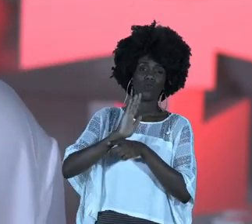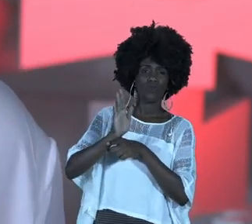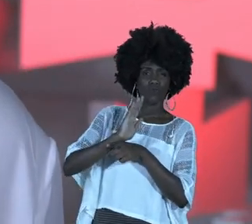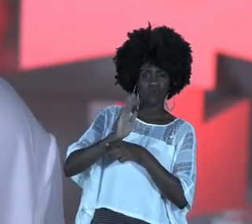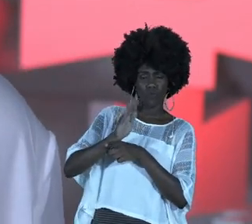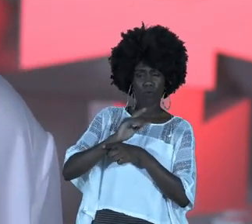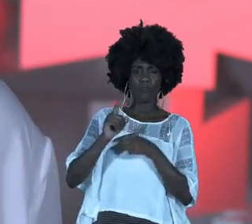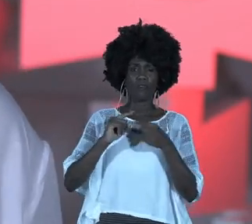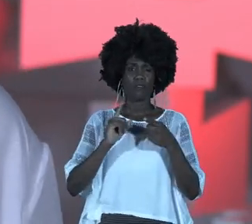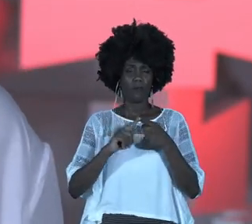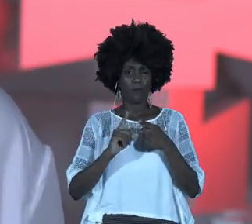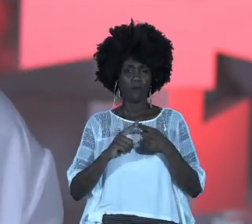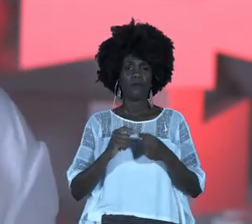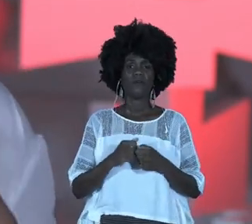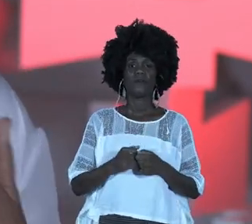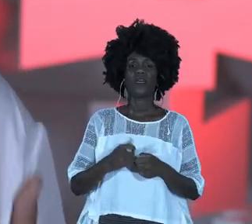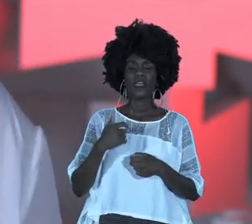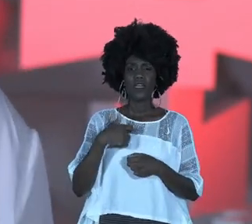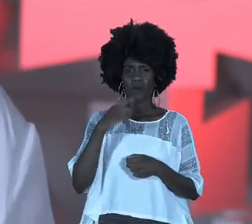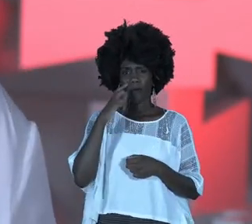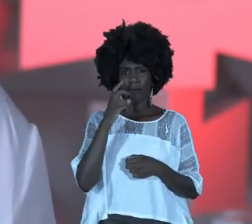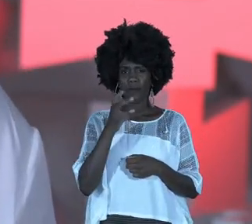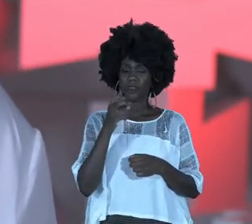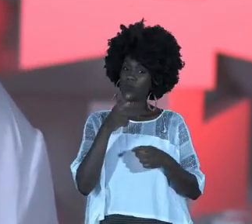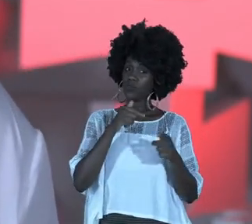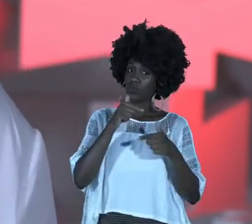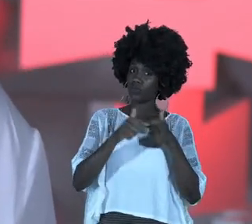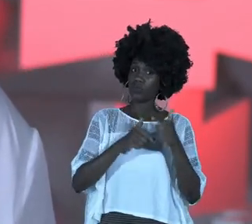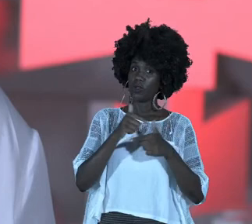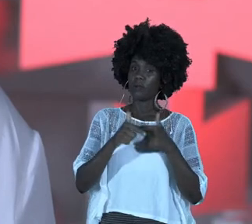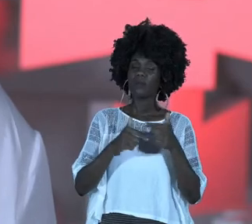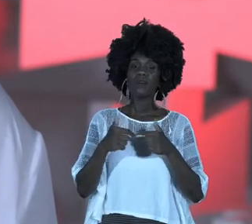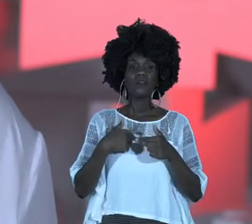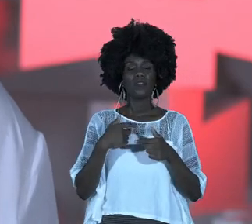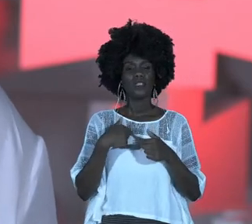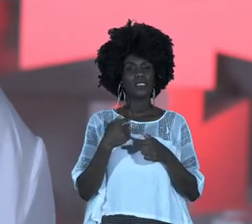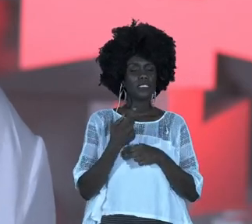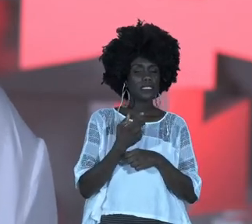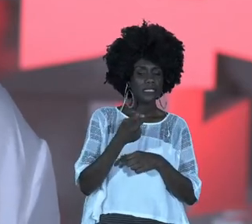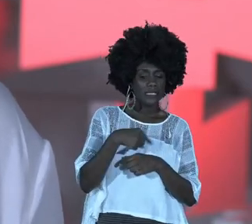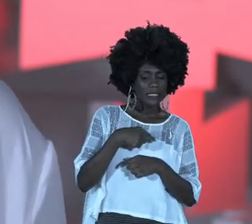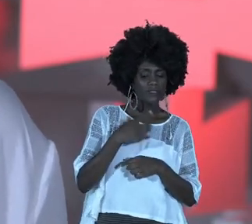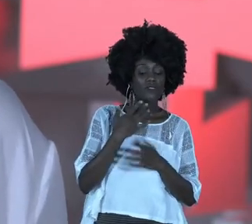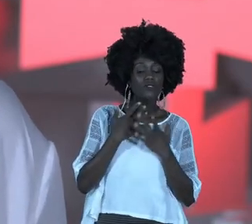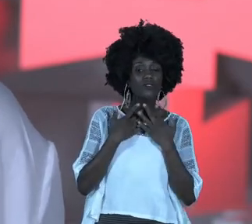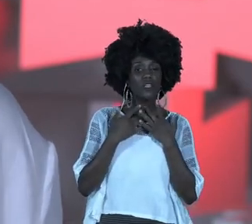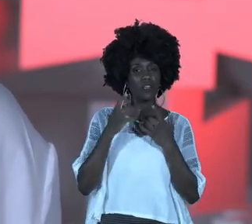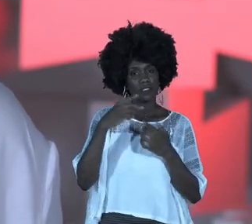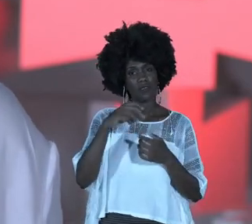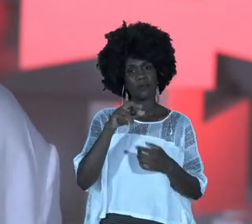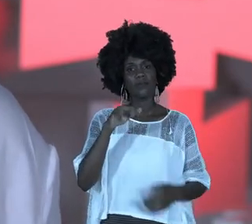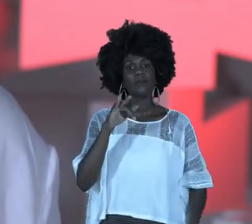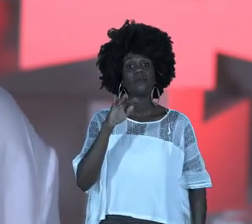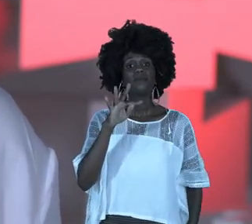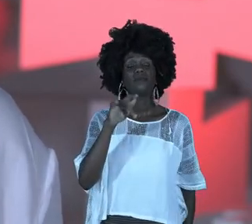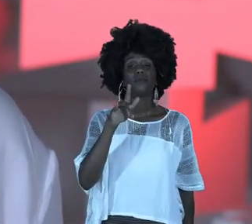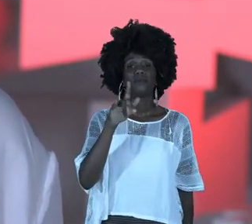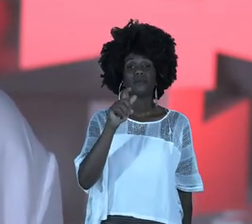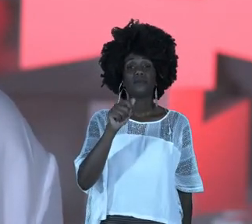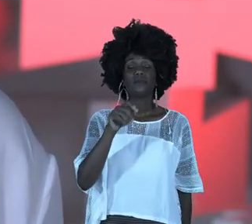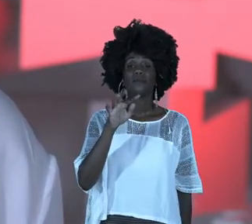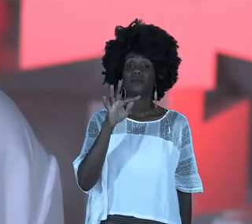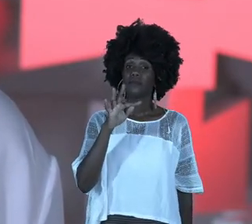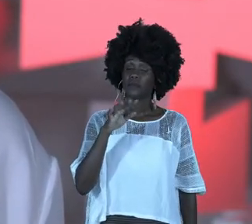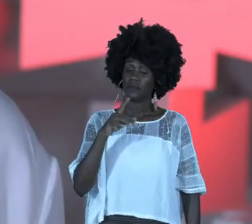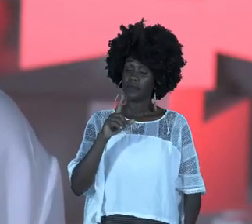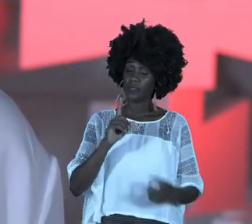Greenaway. Eu vejo no meu trabalho também essa busca, e Maristela também. Então, Maristela é uma artista que saiu